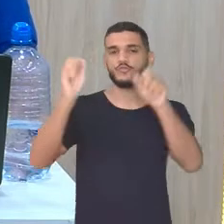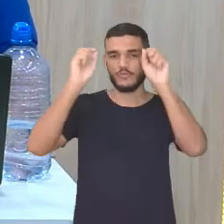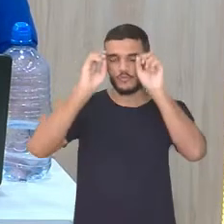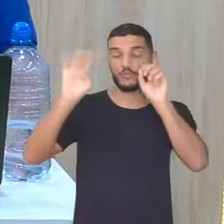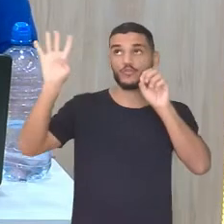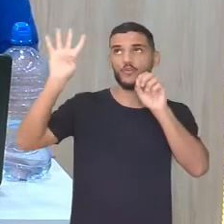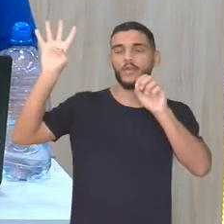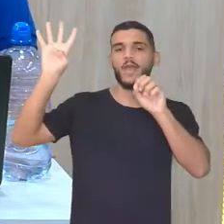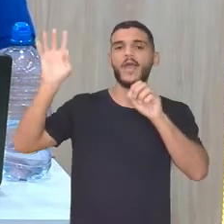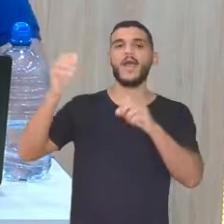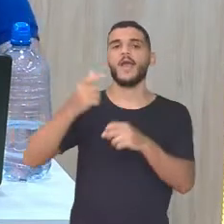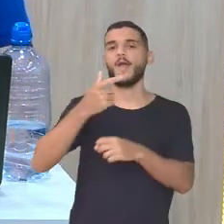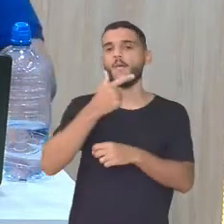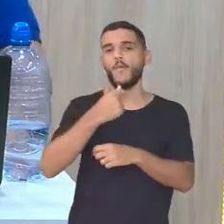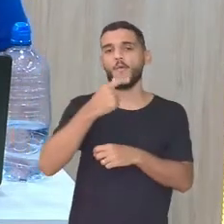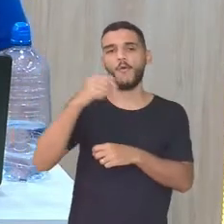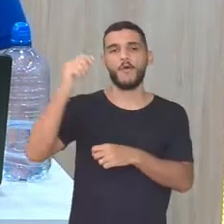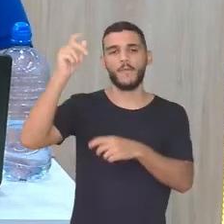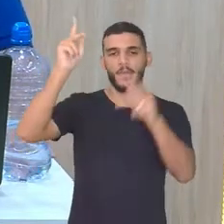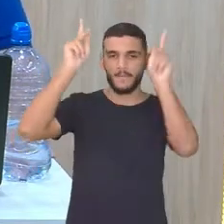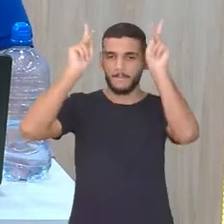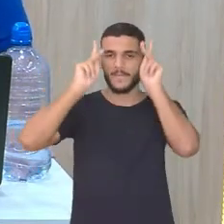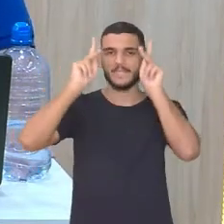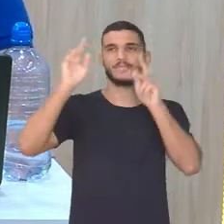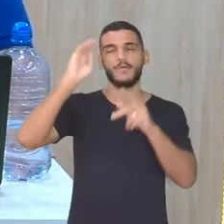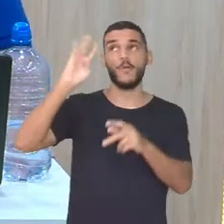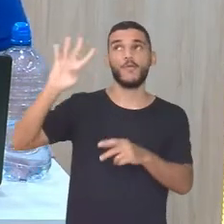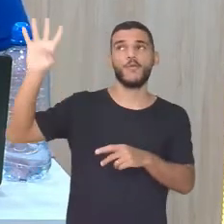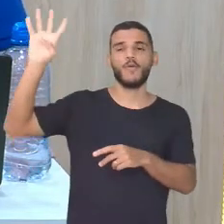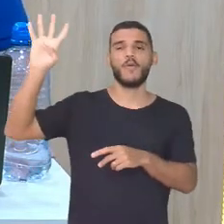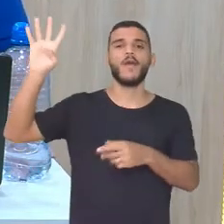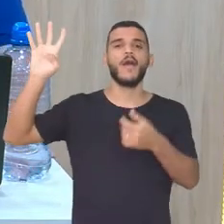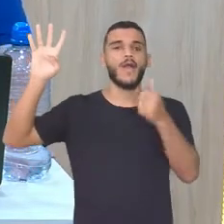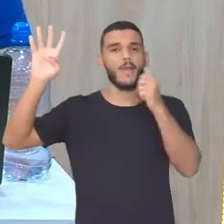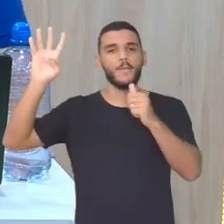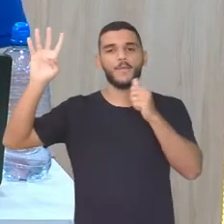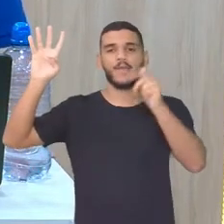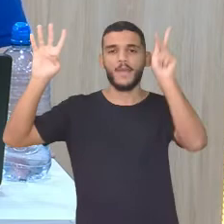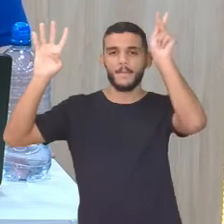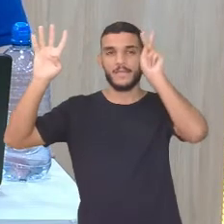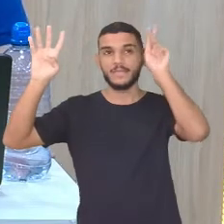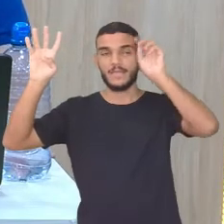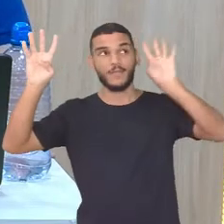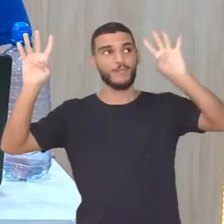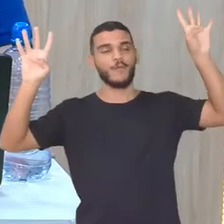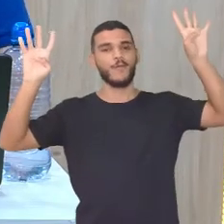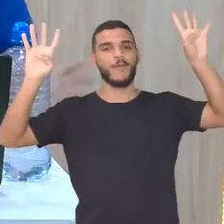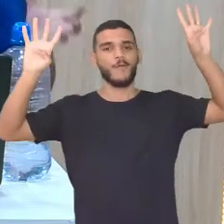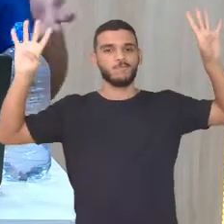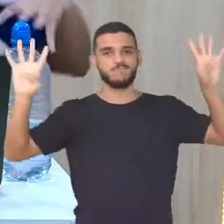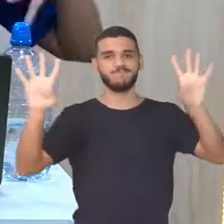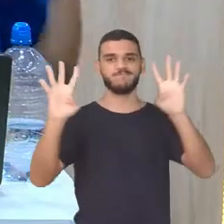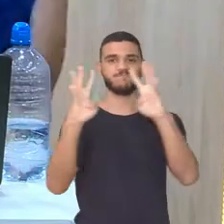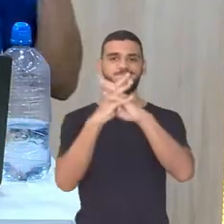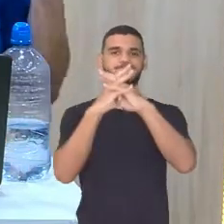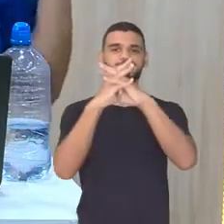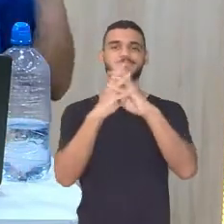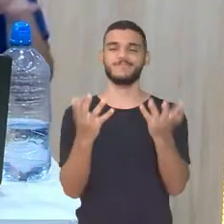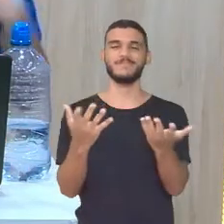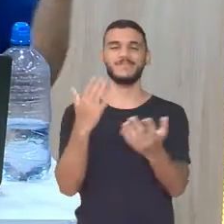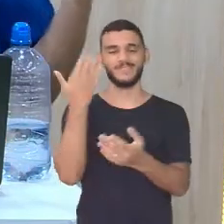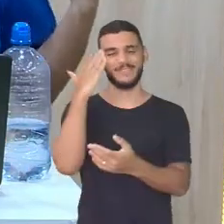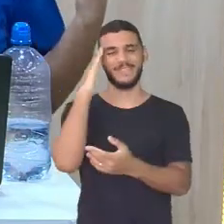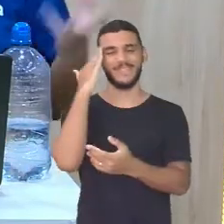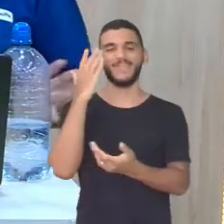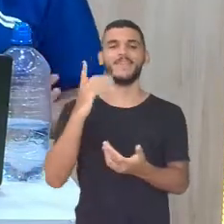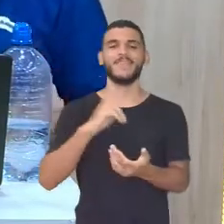permitirem essa felicidade fala muito pra gente sobre como às vezes a vida da gente é tão imprevisível e que a gente pode tentar fazer o